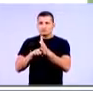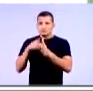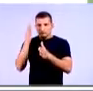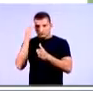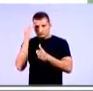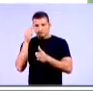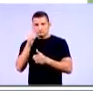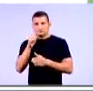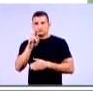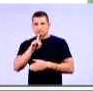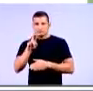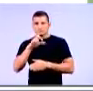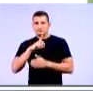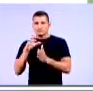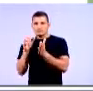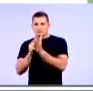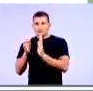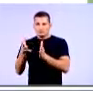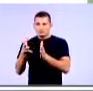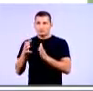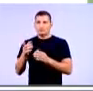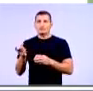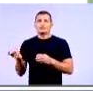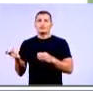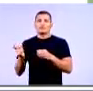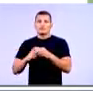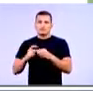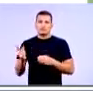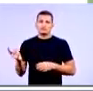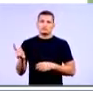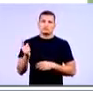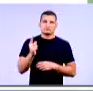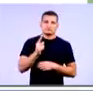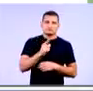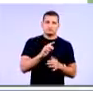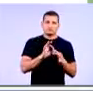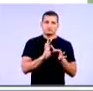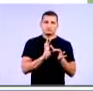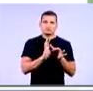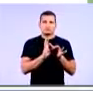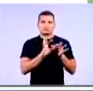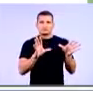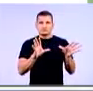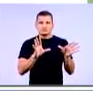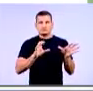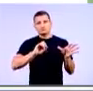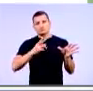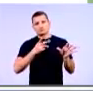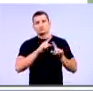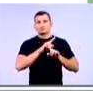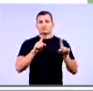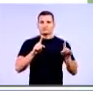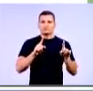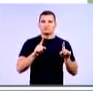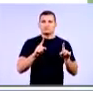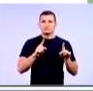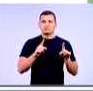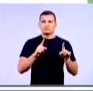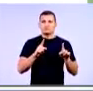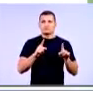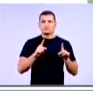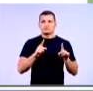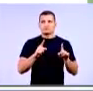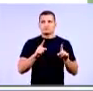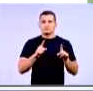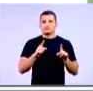se aquele usuário está cadastrado e então vem o retorno, a permissão de acesso. Ou vai ser autorizado ou vai ser negado, né? E aí